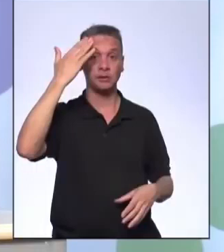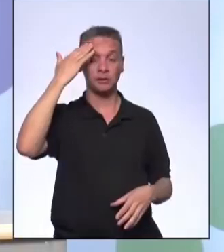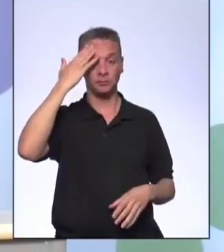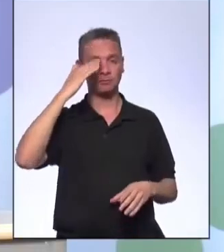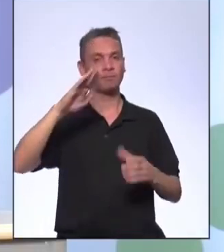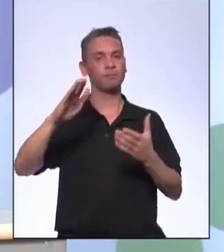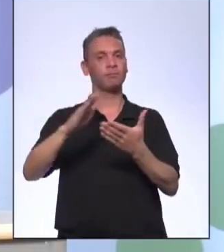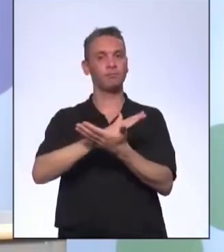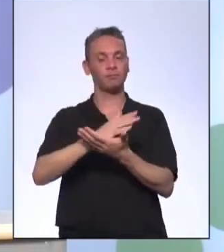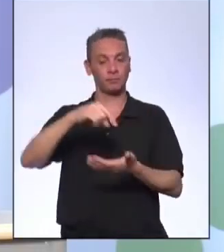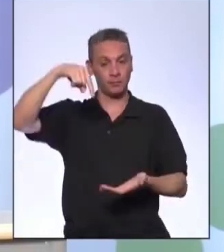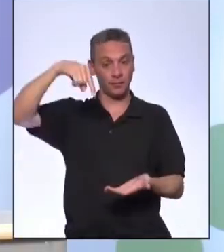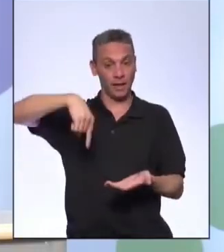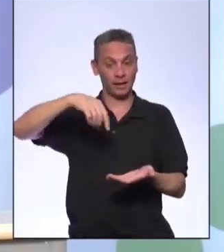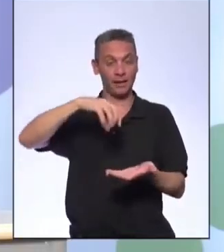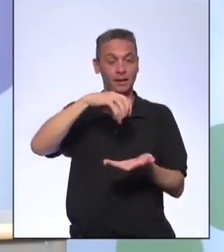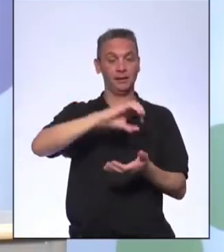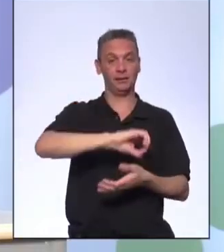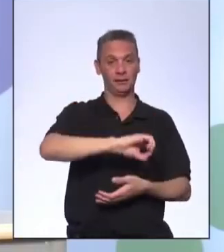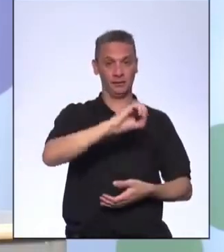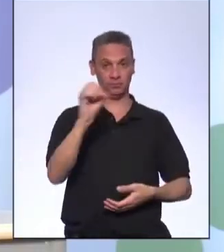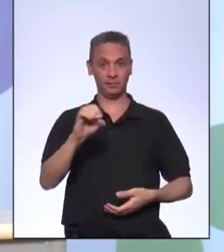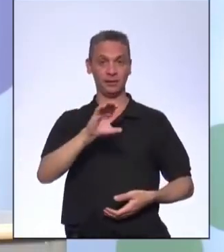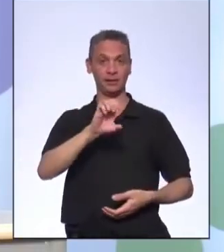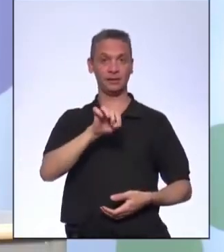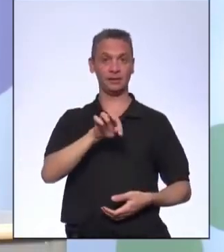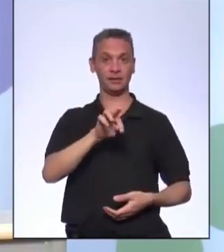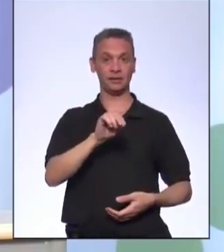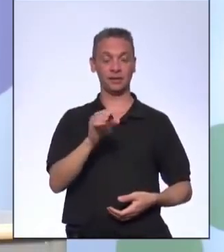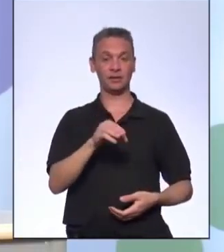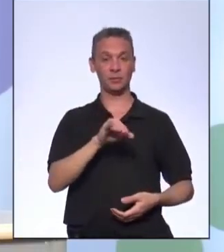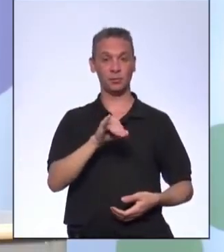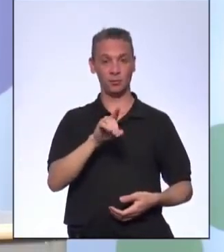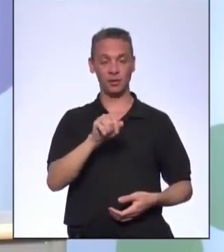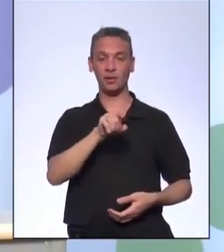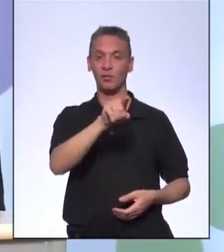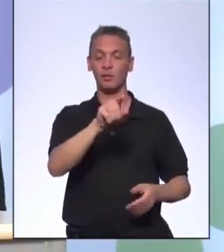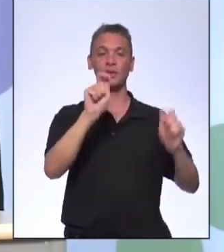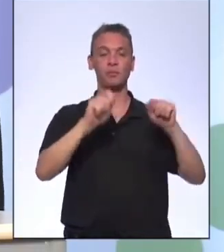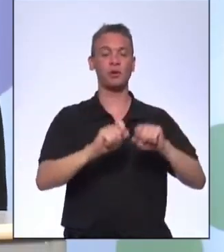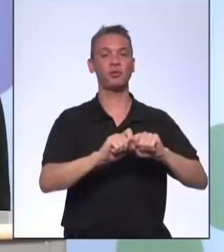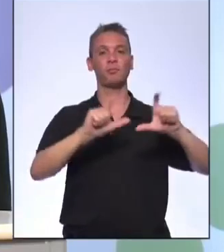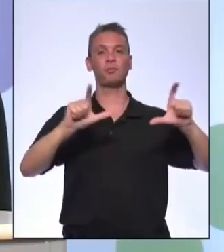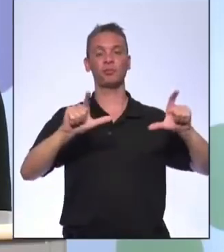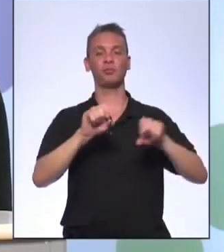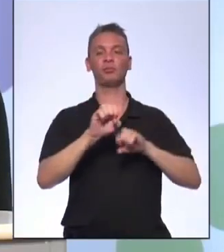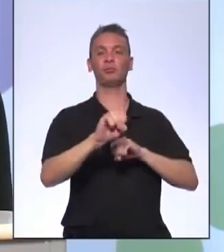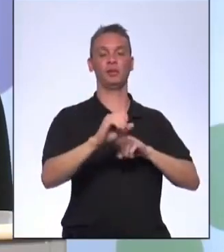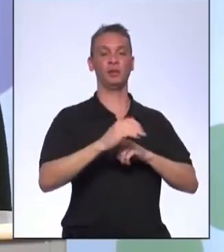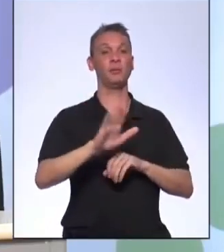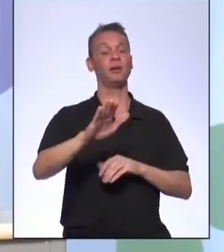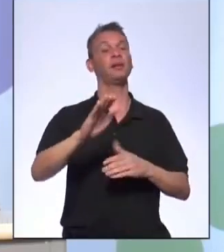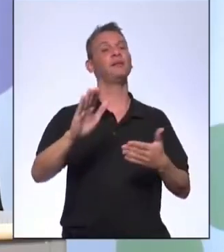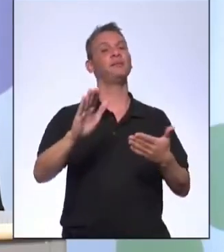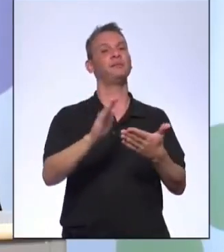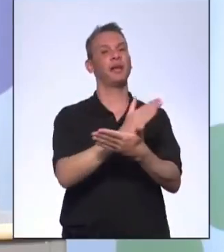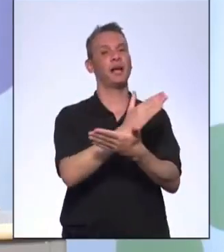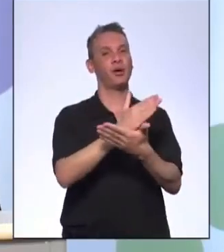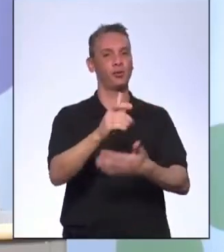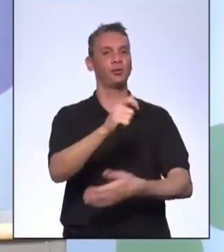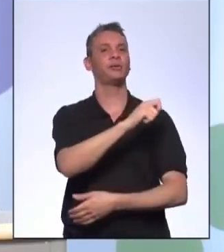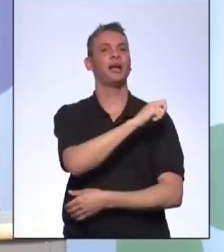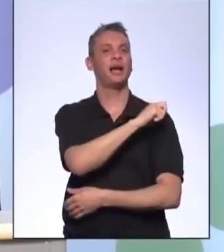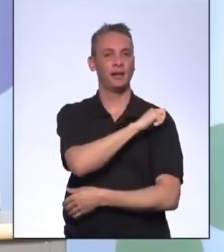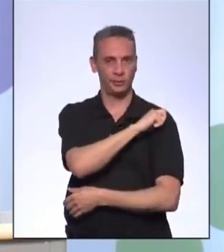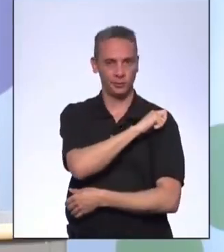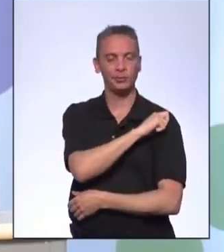dentro do Centro de Mídias, vocês têm a oportunidade de estarem acessando essas aulas, mas que existem outros alunos, por terem